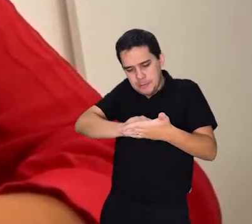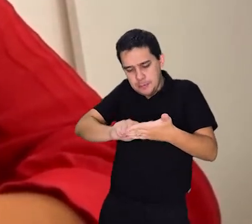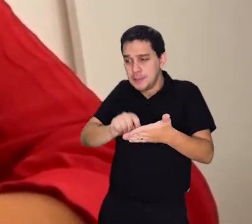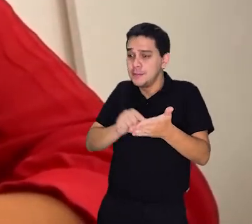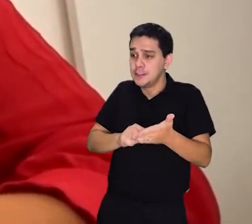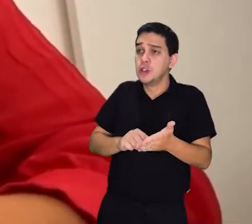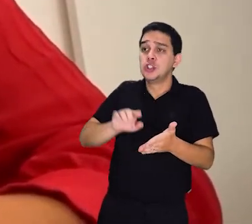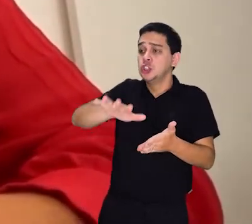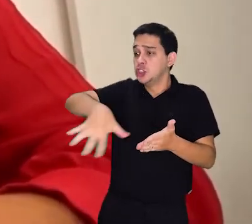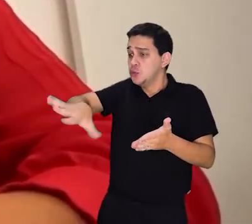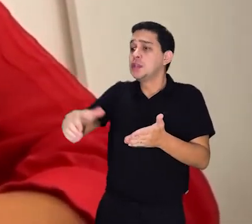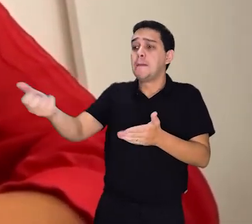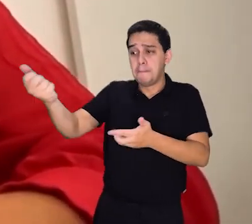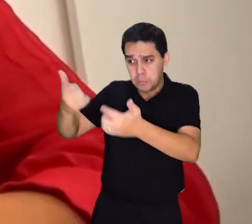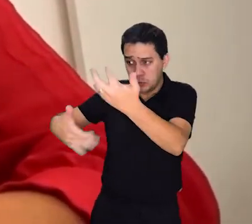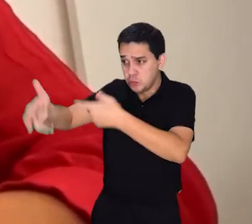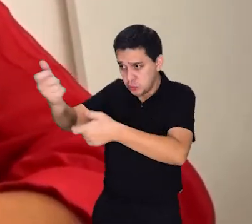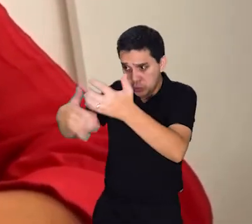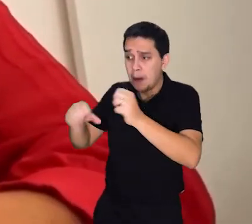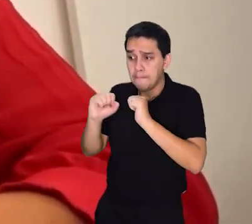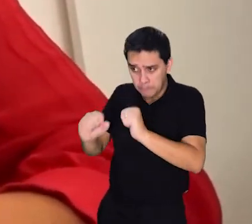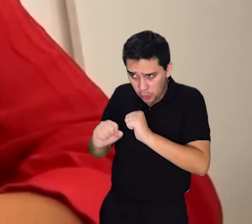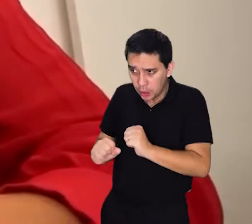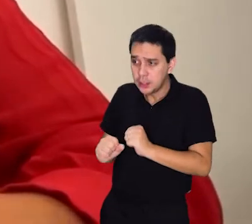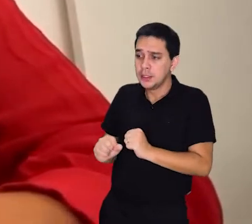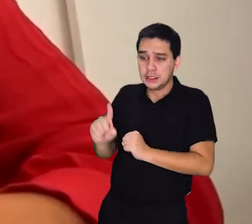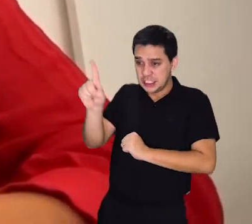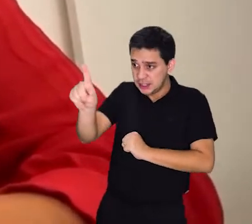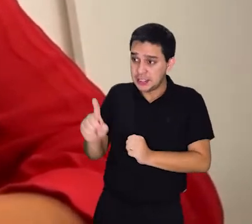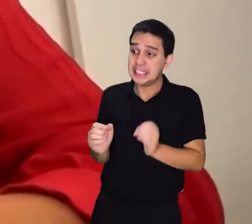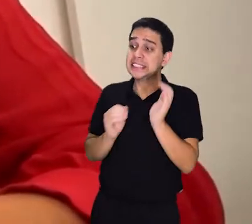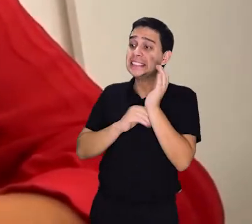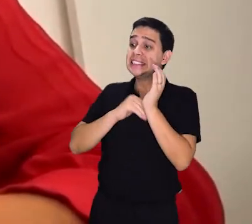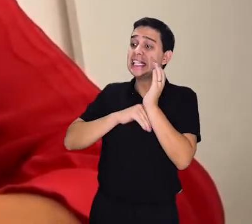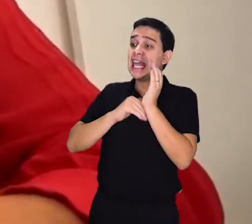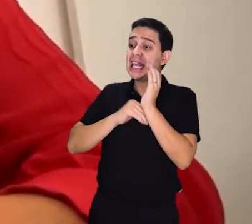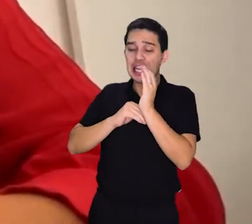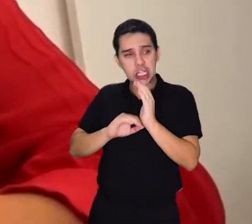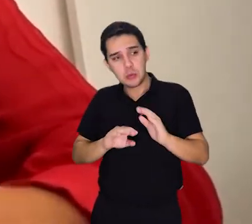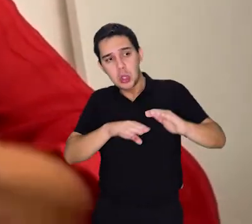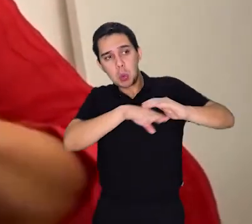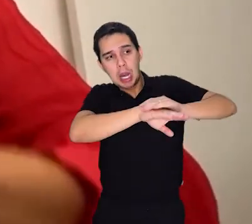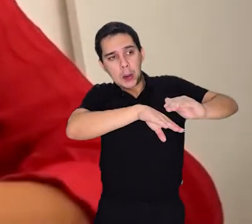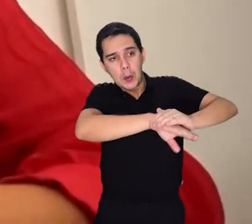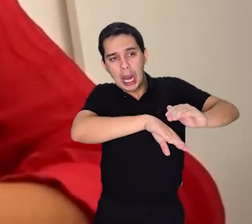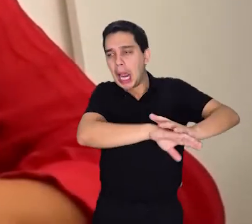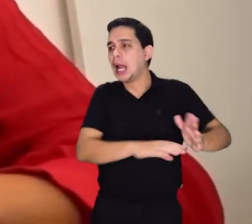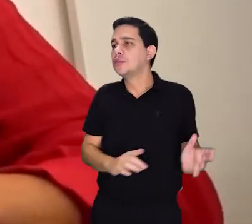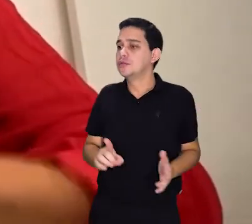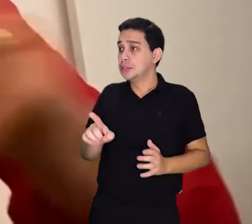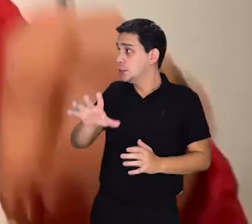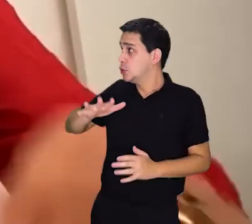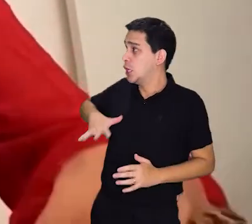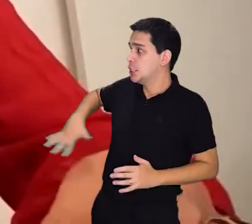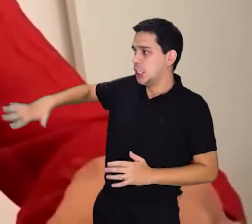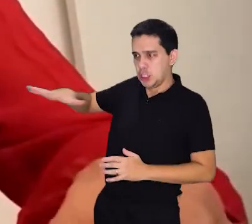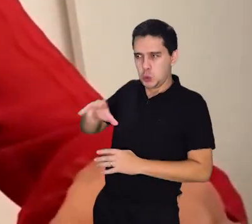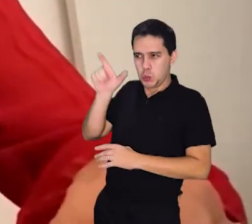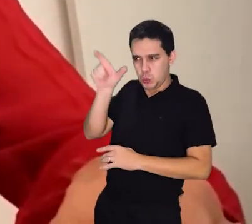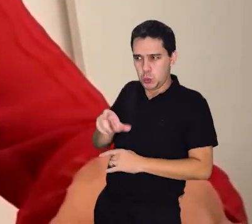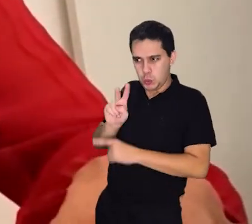depoimento desses adolescentes, para que ninguém pudesse acessar. Todos esses procedimentos tramitaram do gabinete em mãos para a